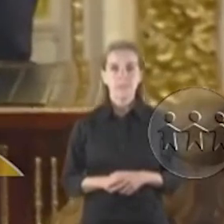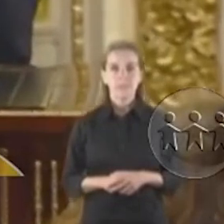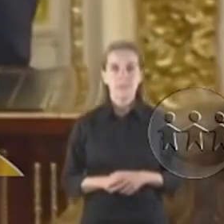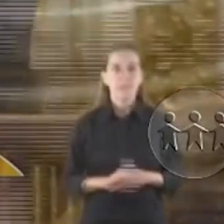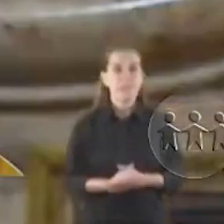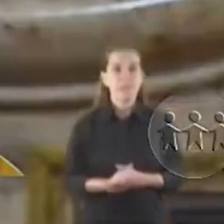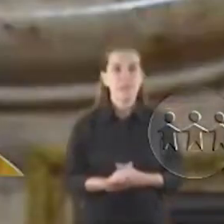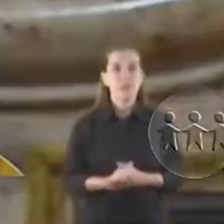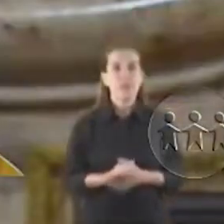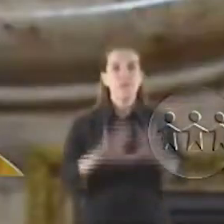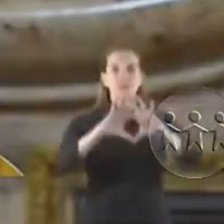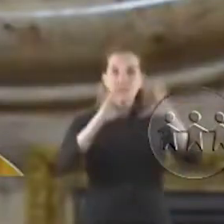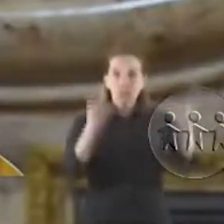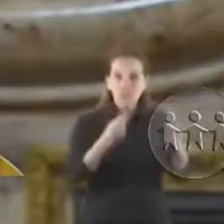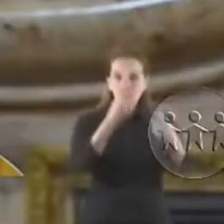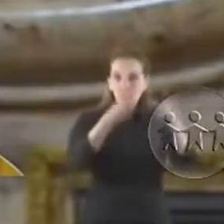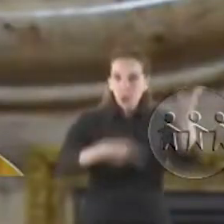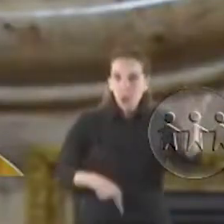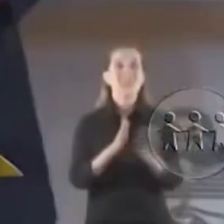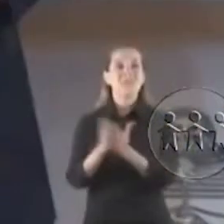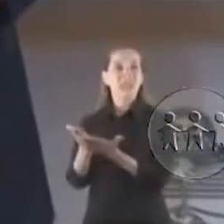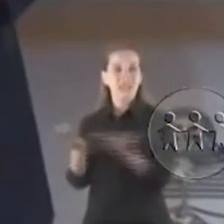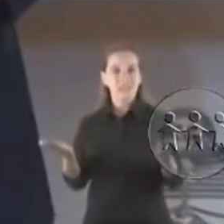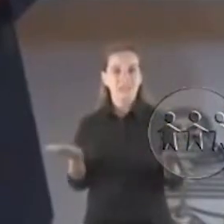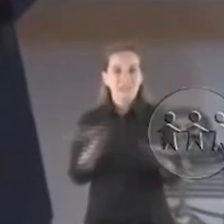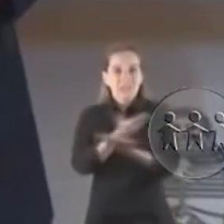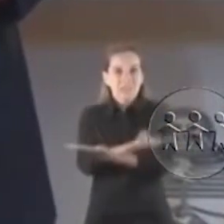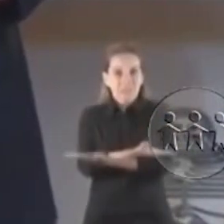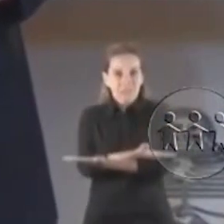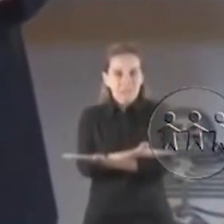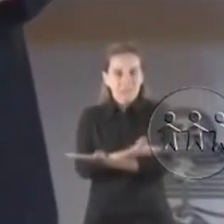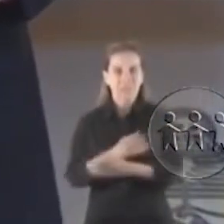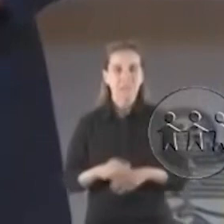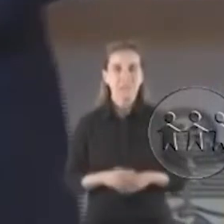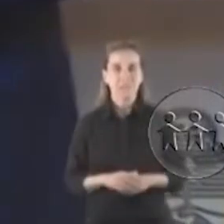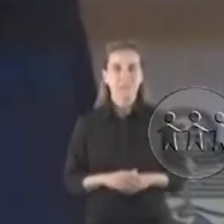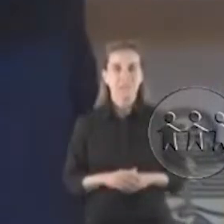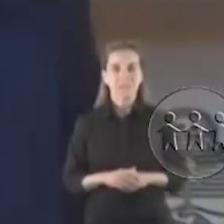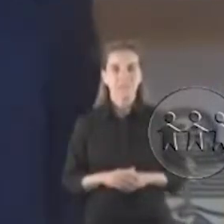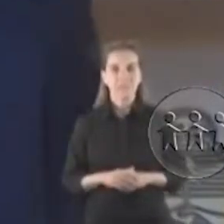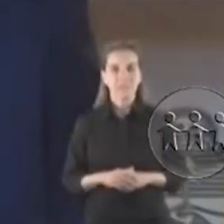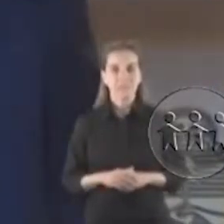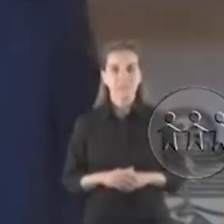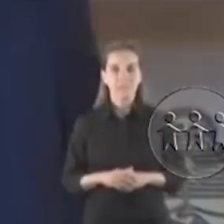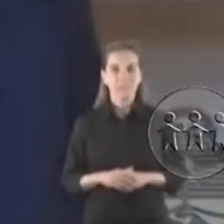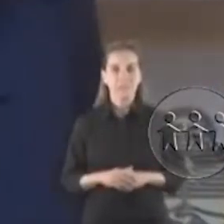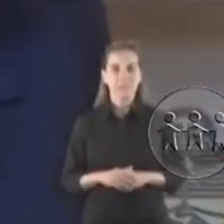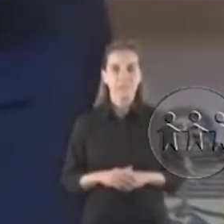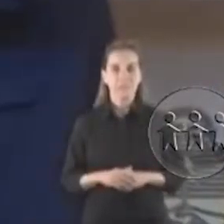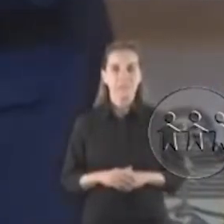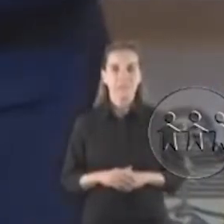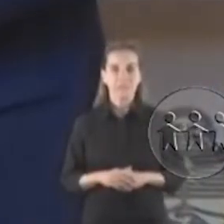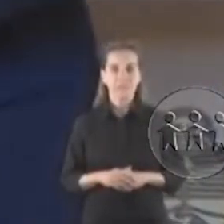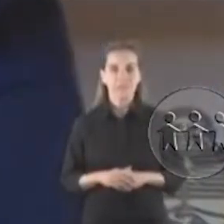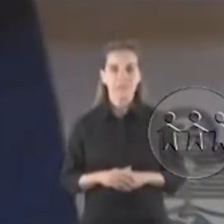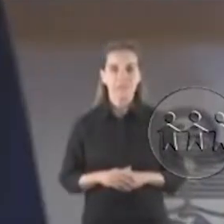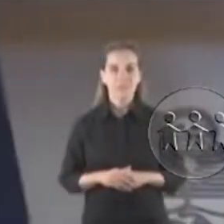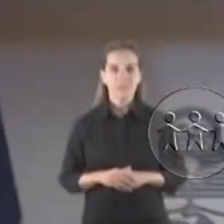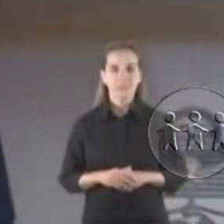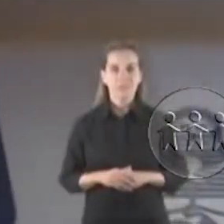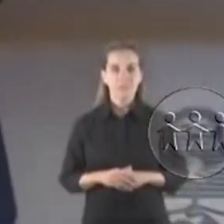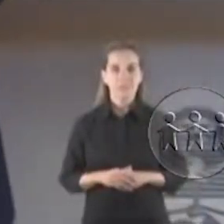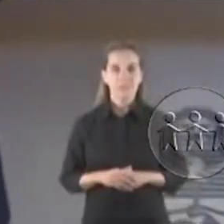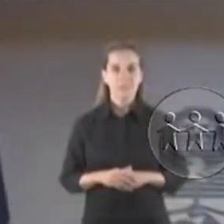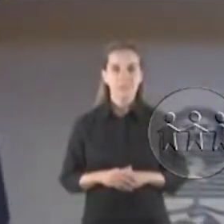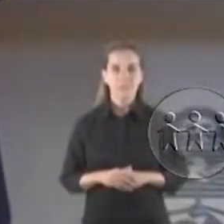América Latina espero que possamos levar o acordo Mercosul até a linha de chegada trocamos uma primeira